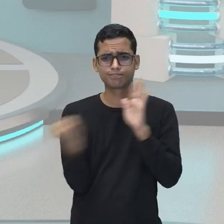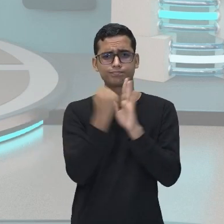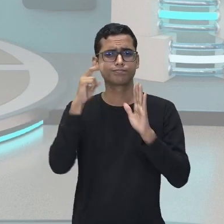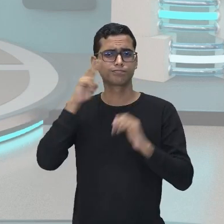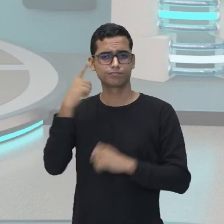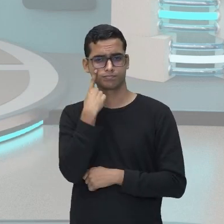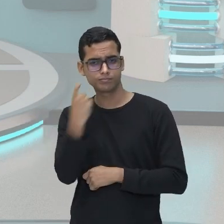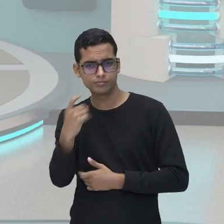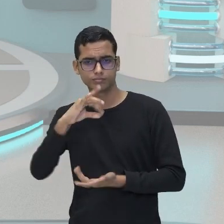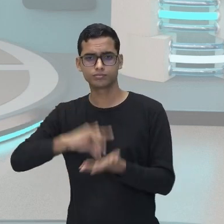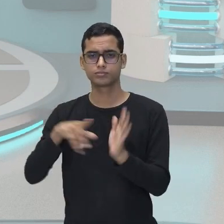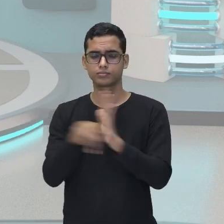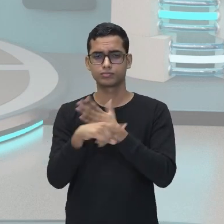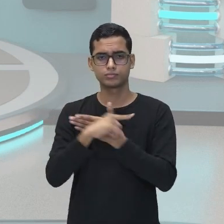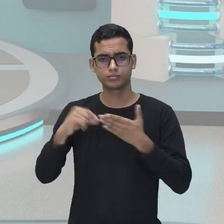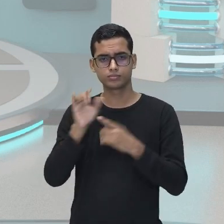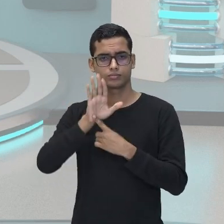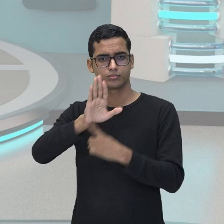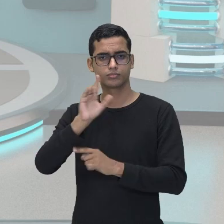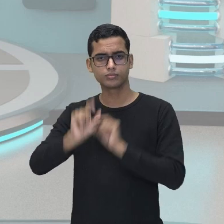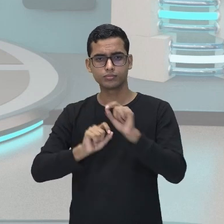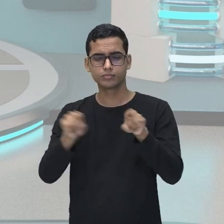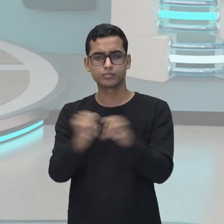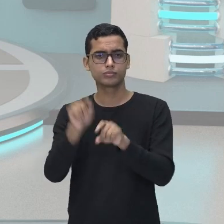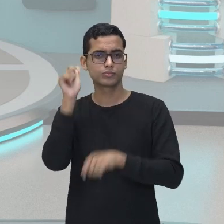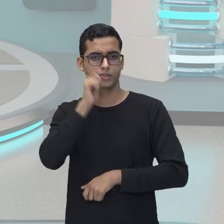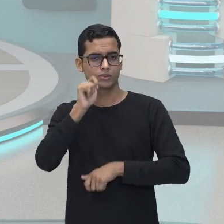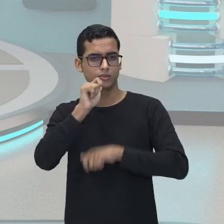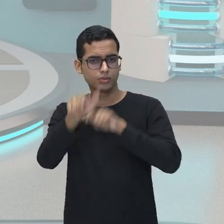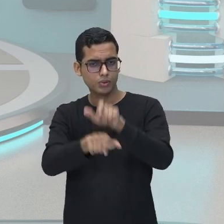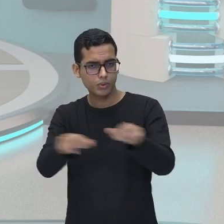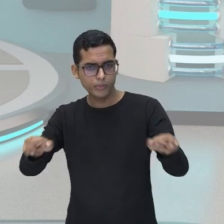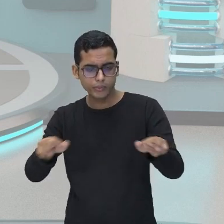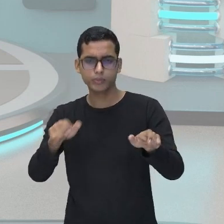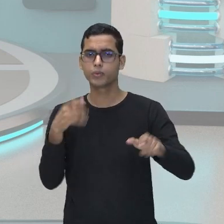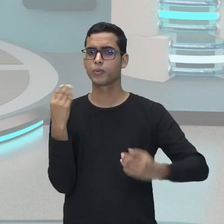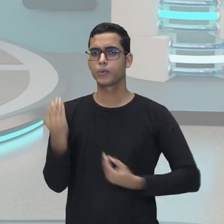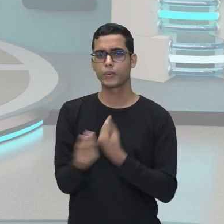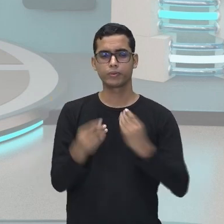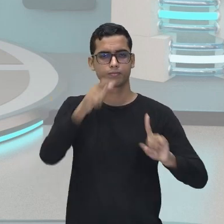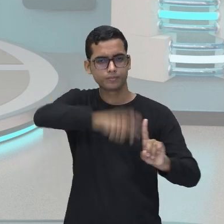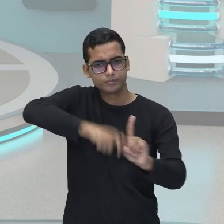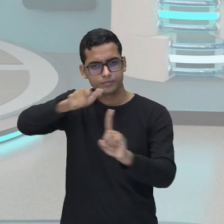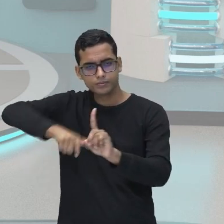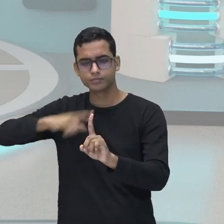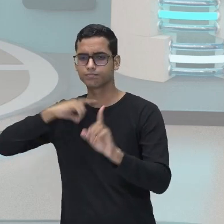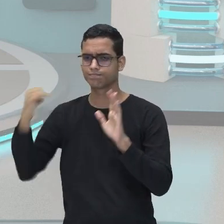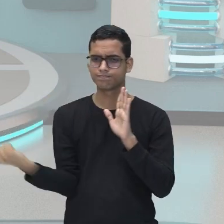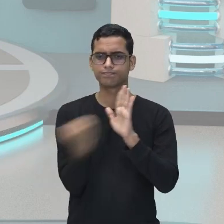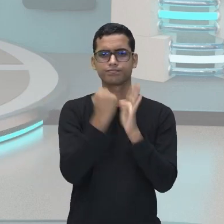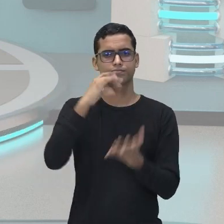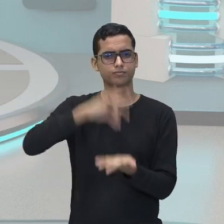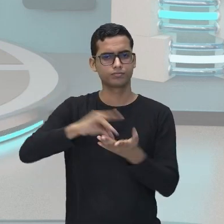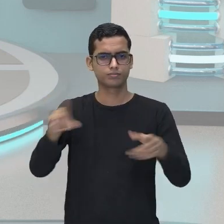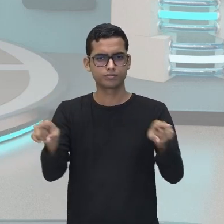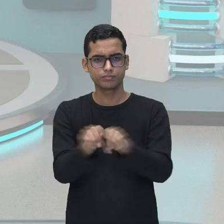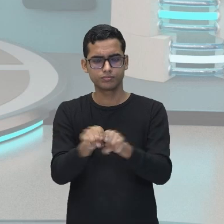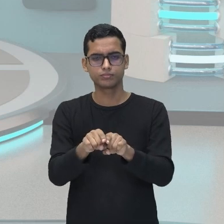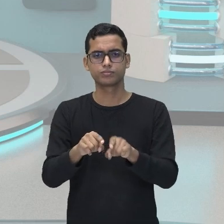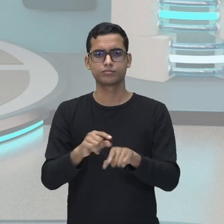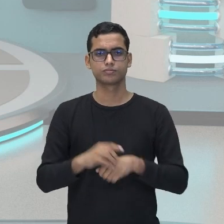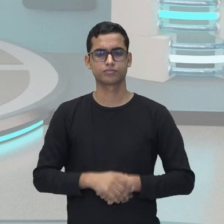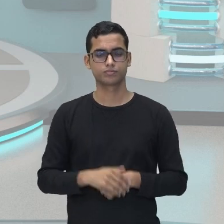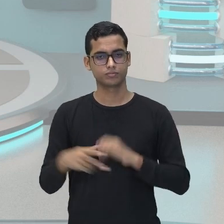Esta escritora que vai ter aí as mulheres como personagens marcantes na sua